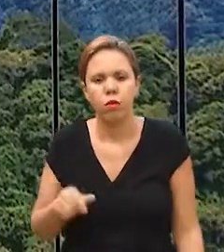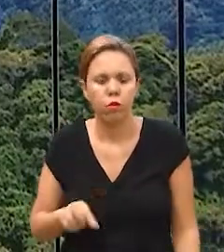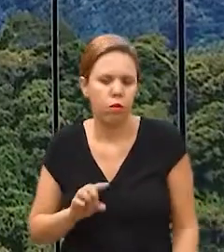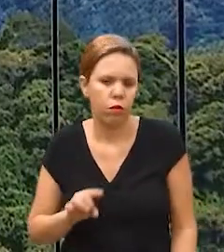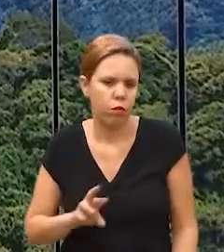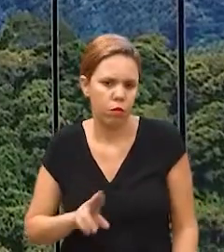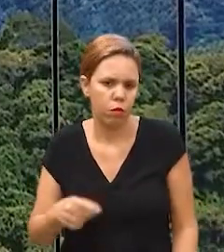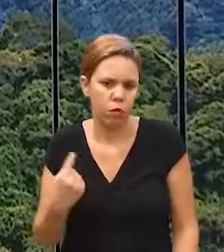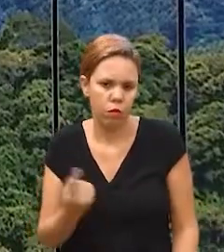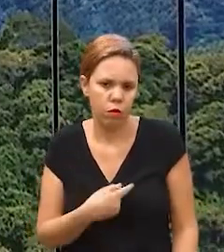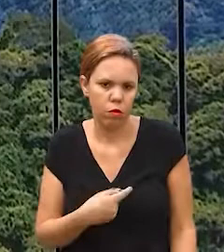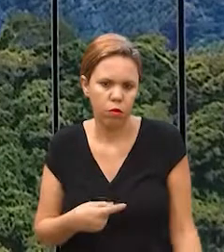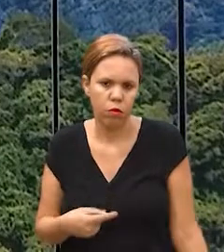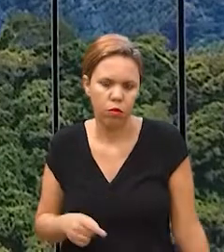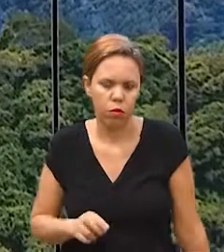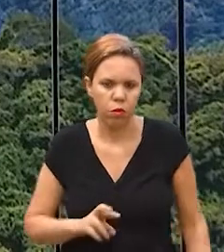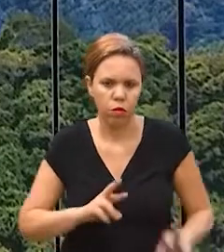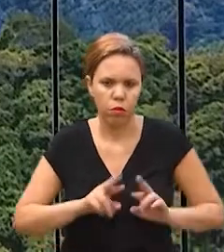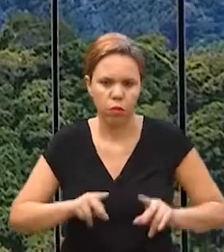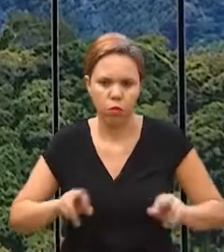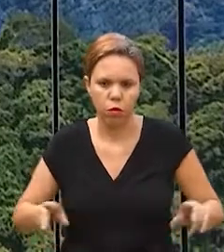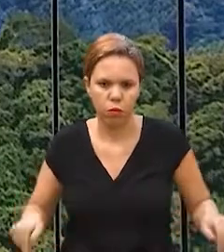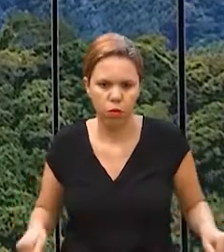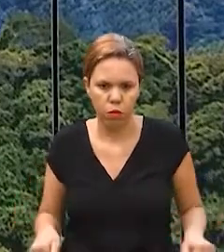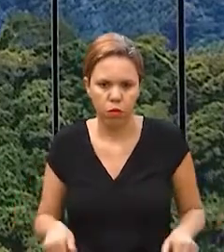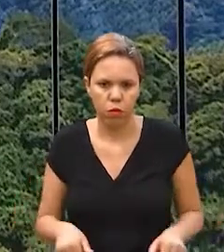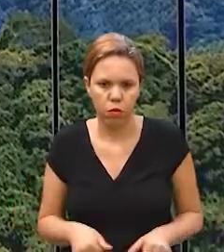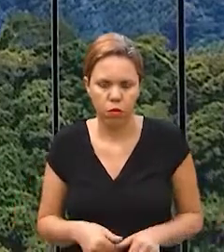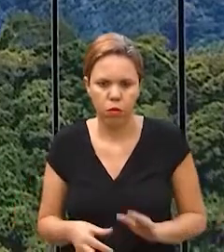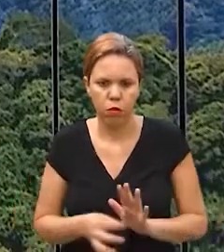de vários formadores de opinião,